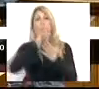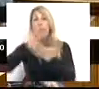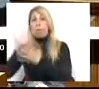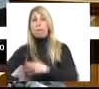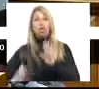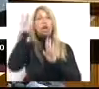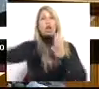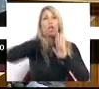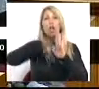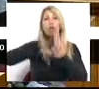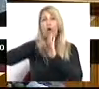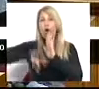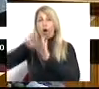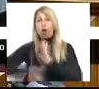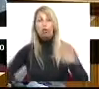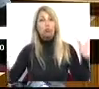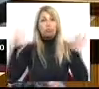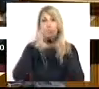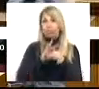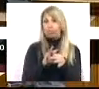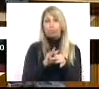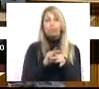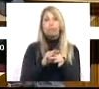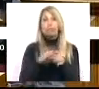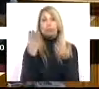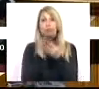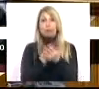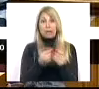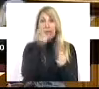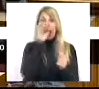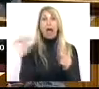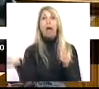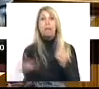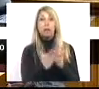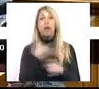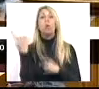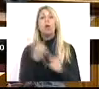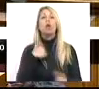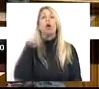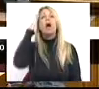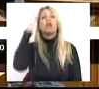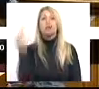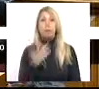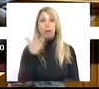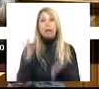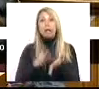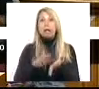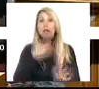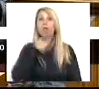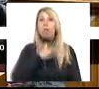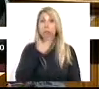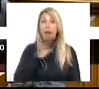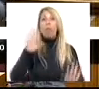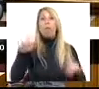tantos outros documentos sobre matérias ambientais. E aquilo que nós consideramos é que o livro branco pode ser uma resposta a essa crítica feita